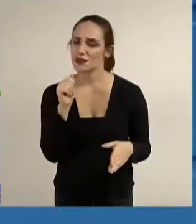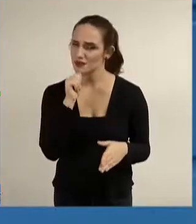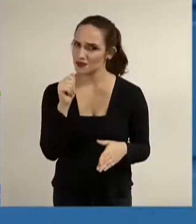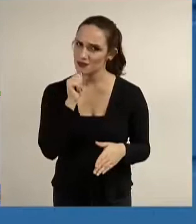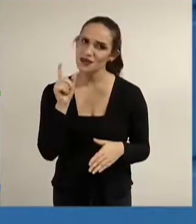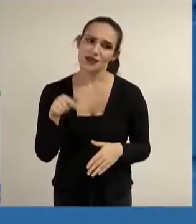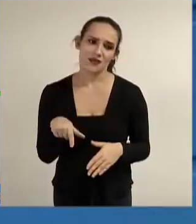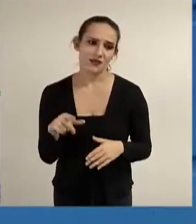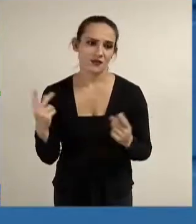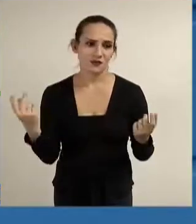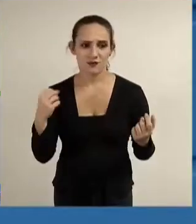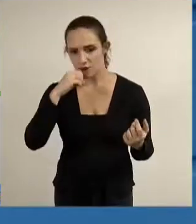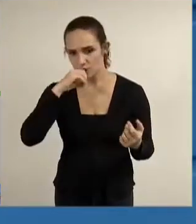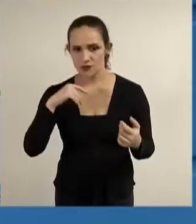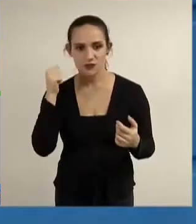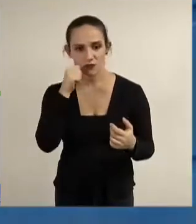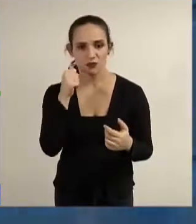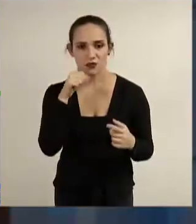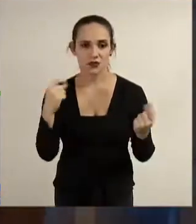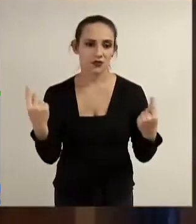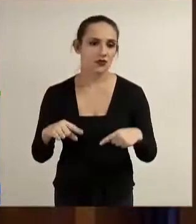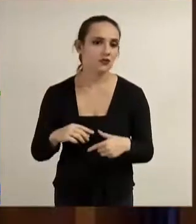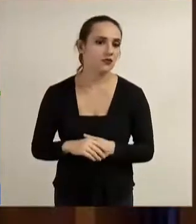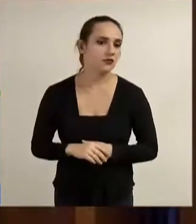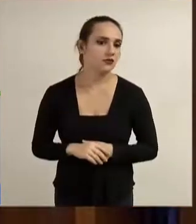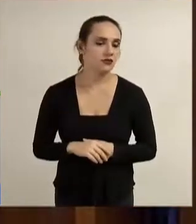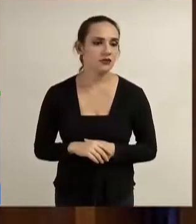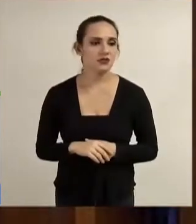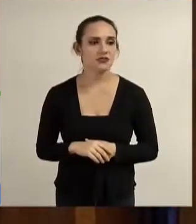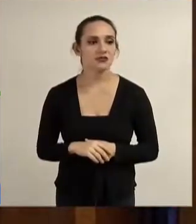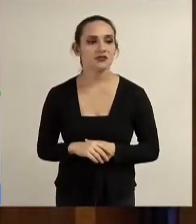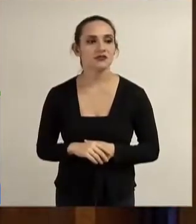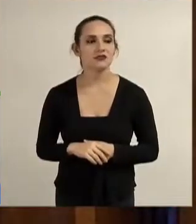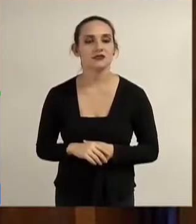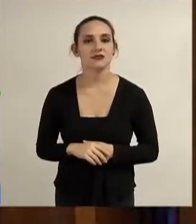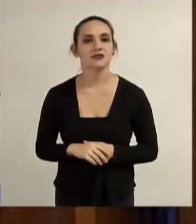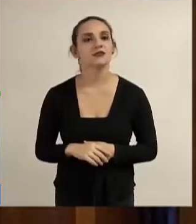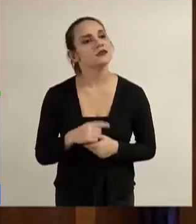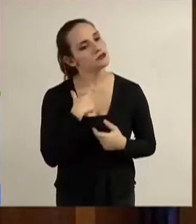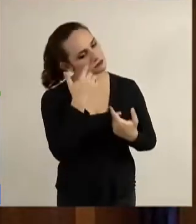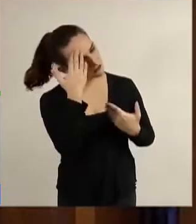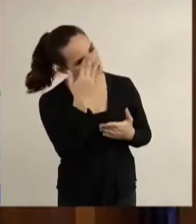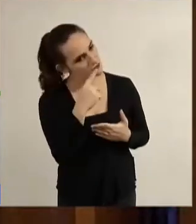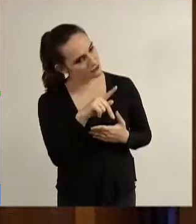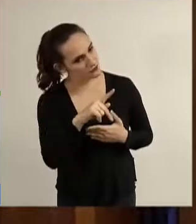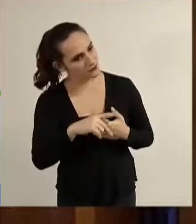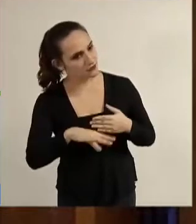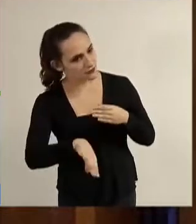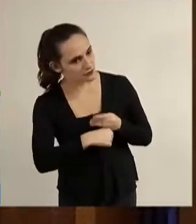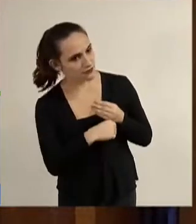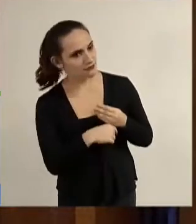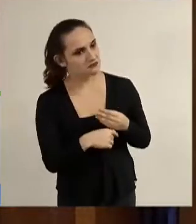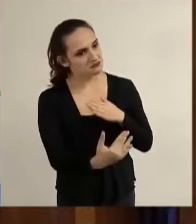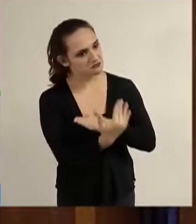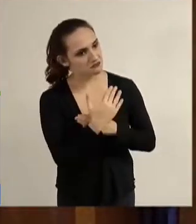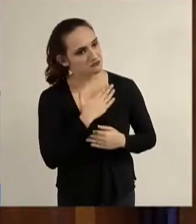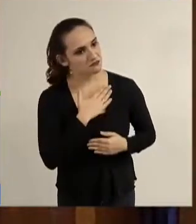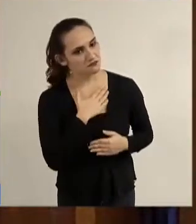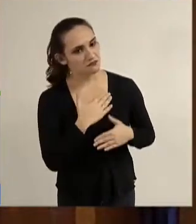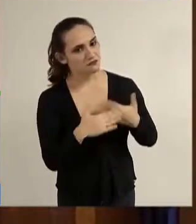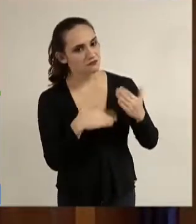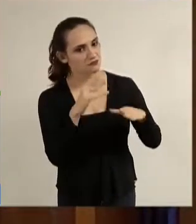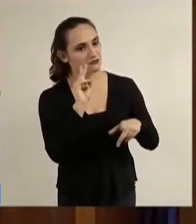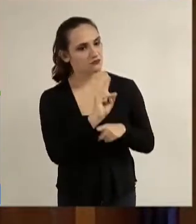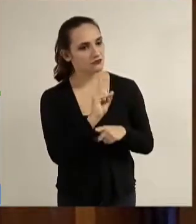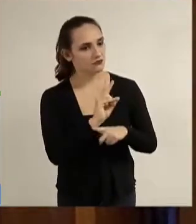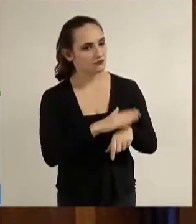relação à violência contra a mulher. Eu agradeço a parte de Vossa Excelência e muito contribui para o nosso